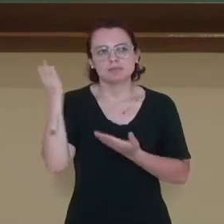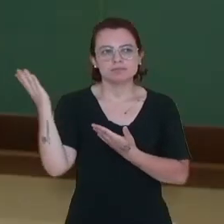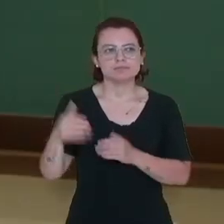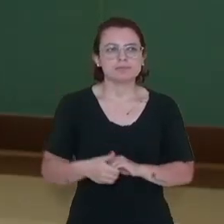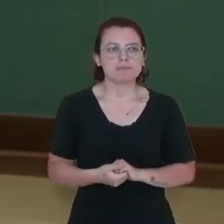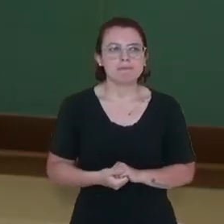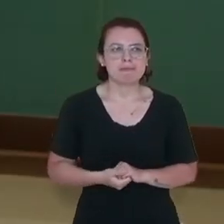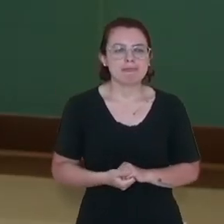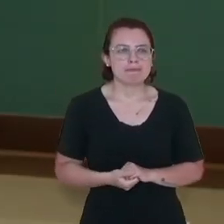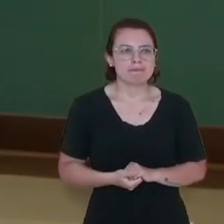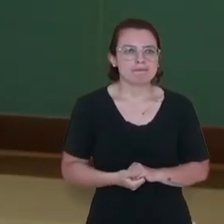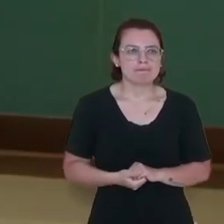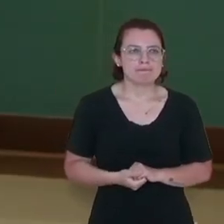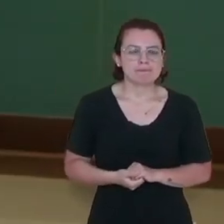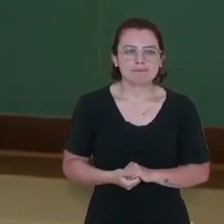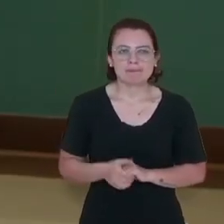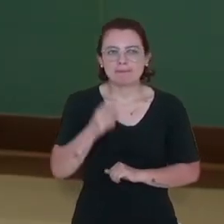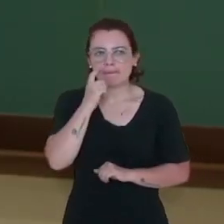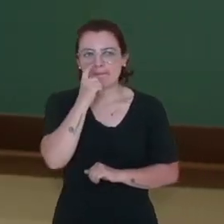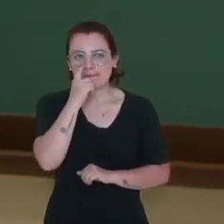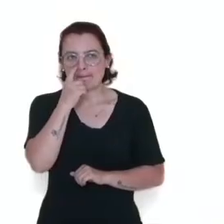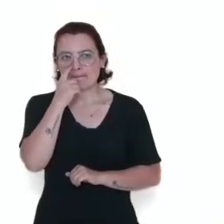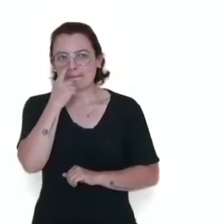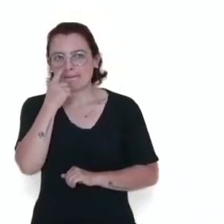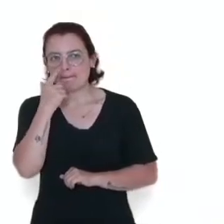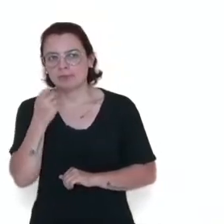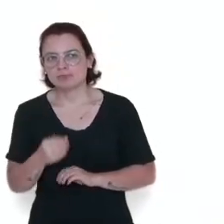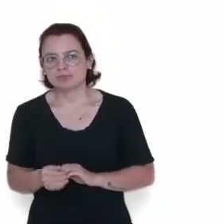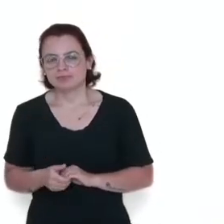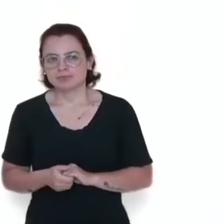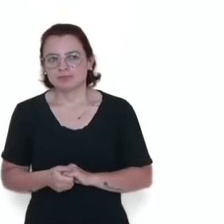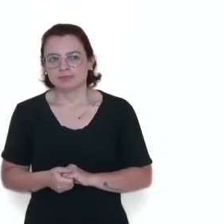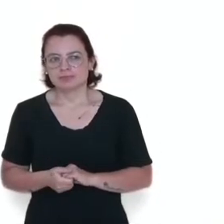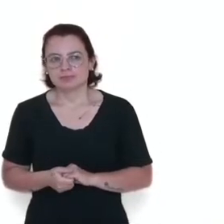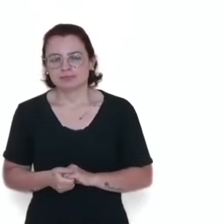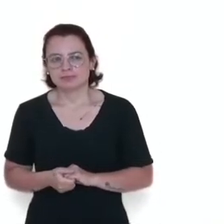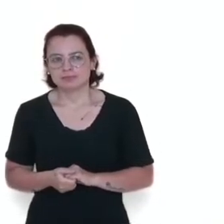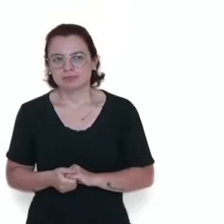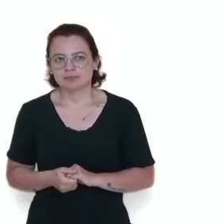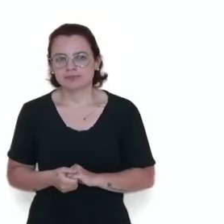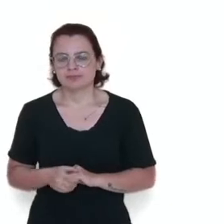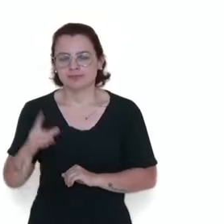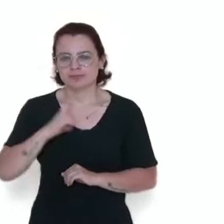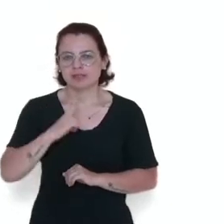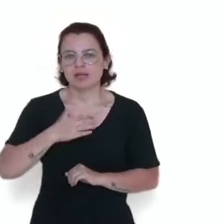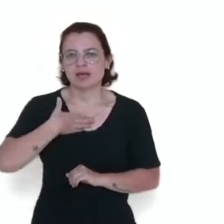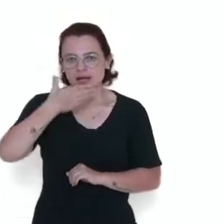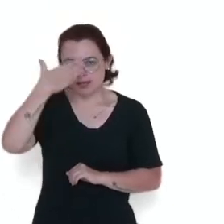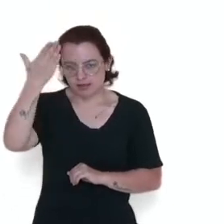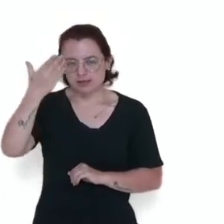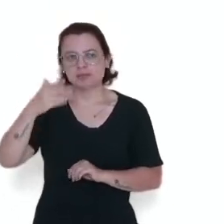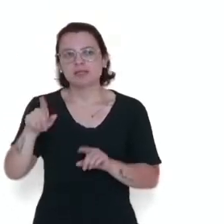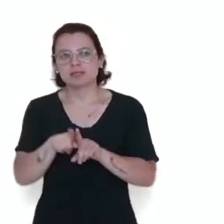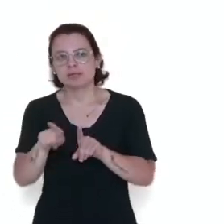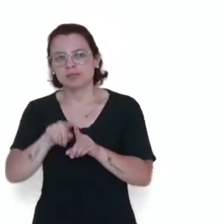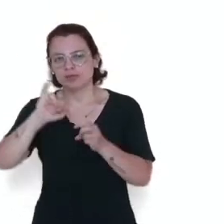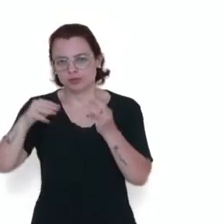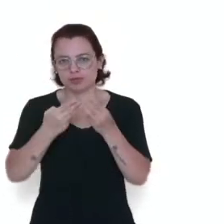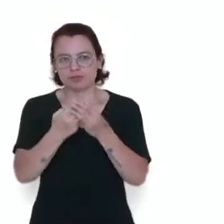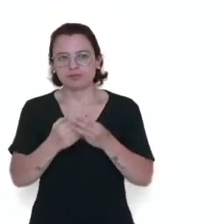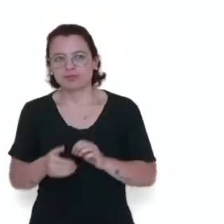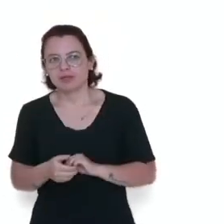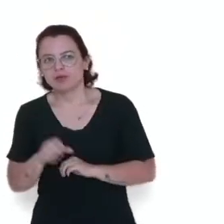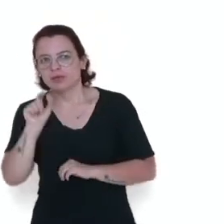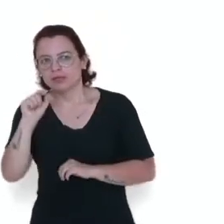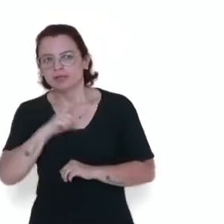Então, aqui estava a questão, então, olha só, entre os árabes e os judeus. O que está em amarelo, judeu. O que